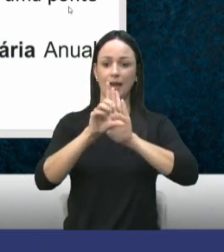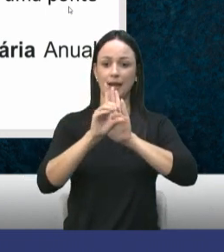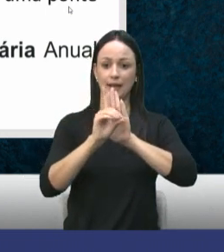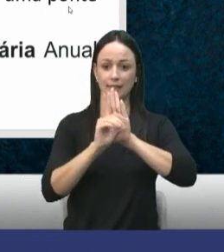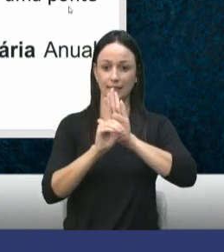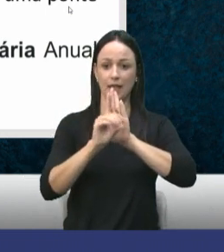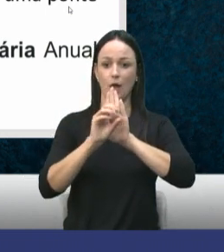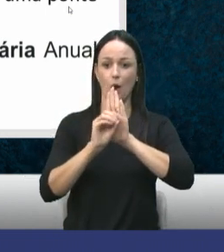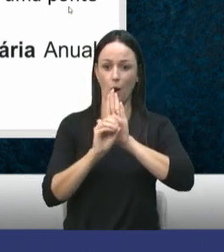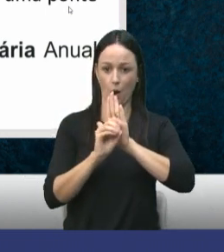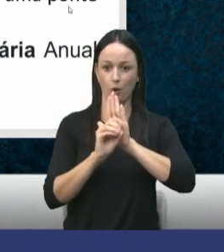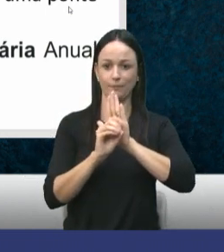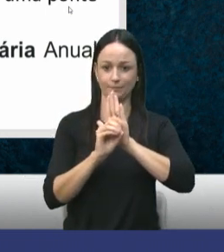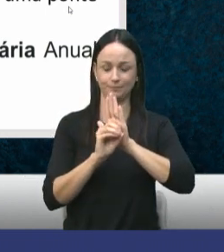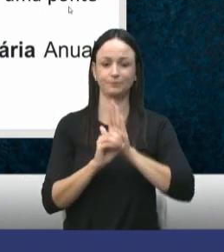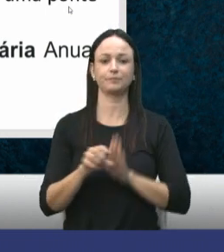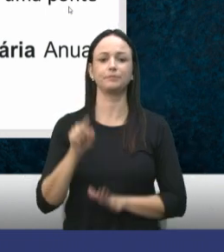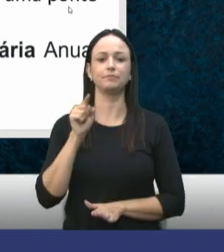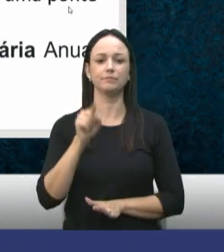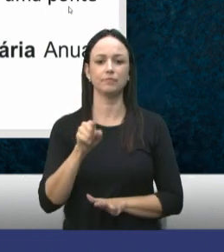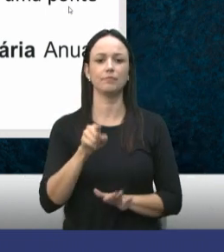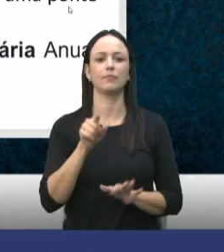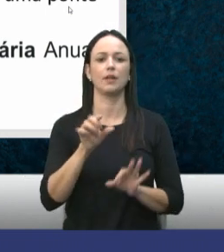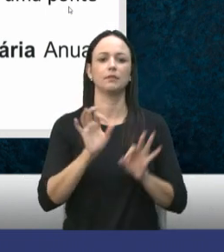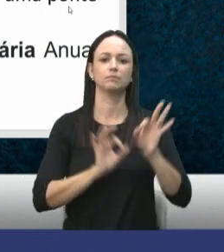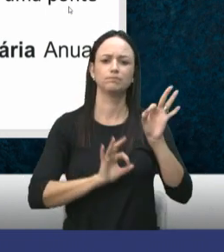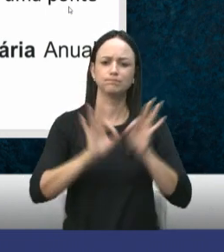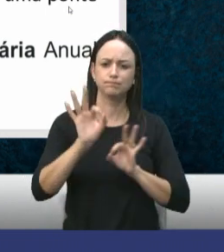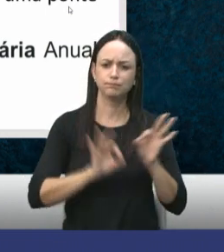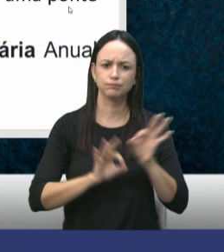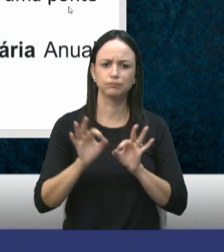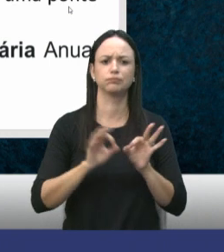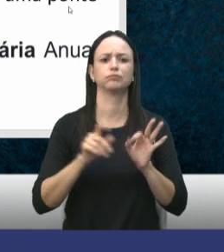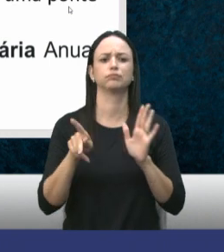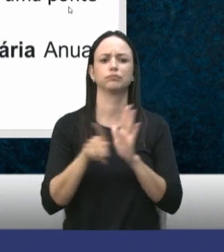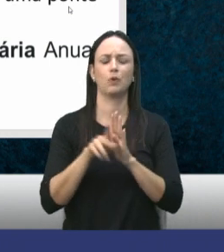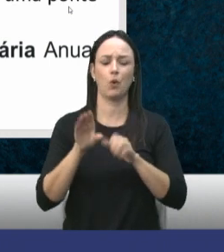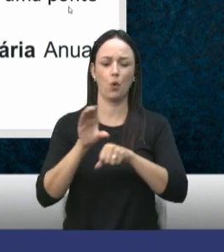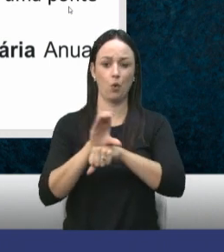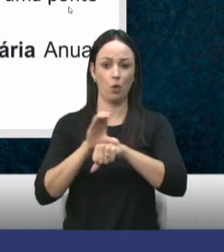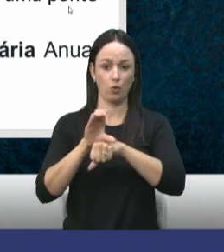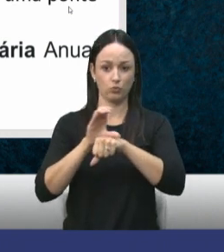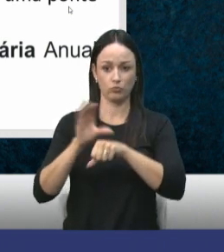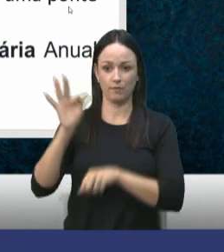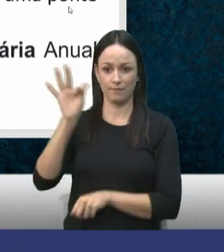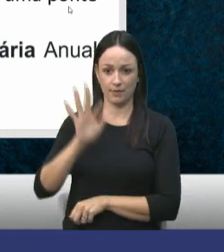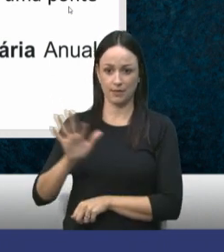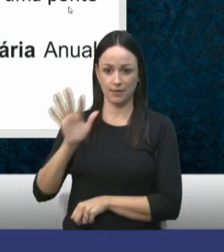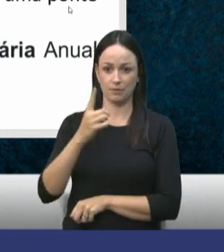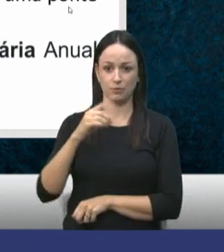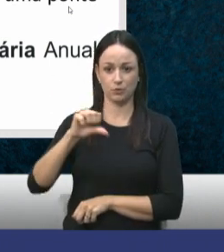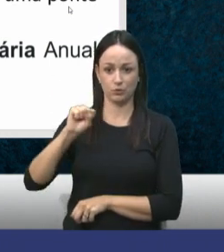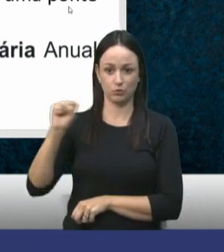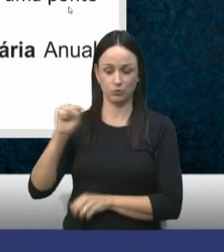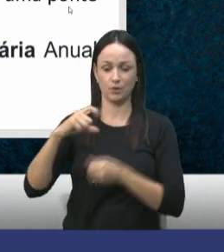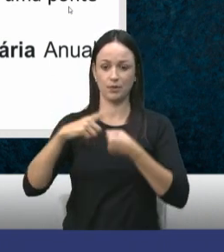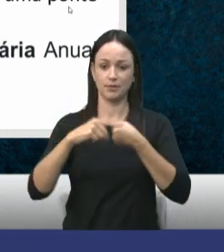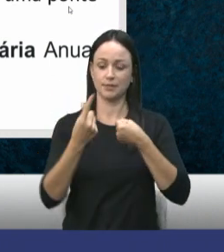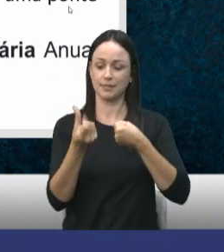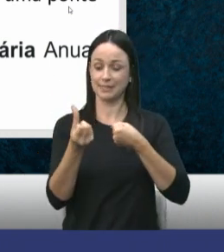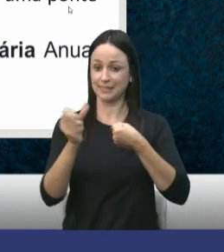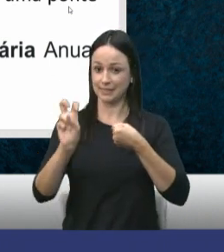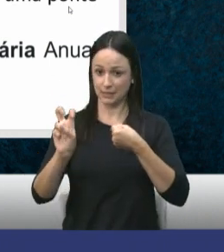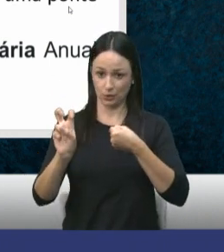Tá? É um instrumento de planejamento instituído pela Constituição Federal de 1988, no seu artigo